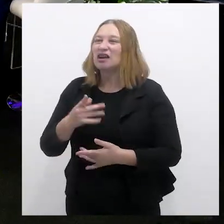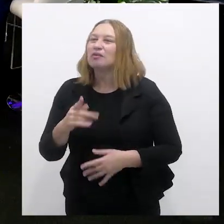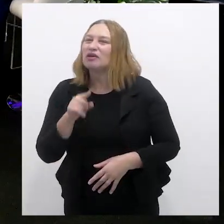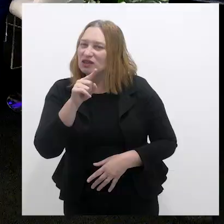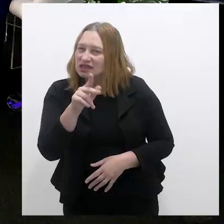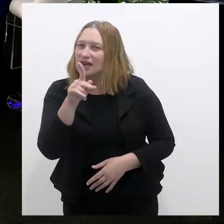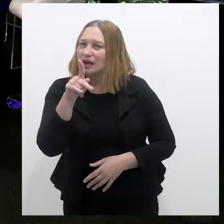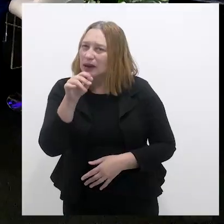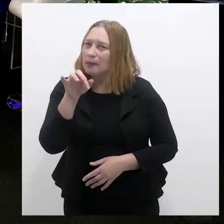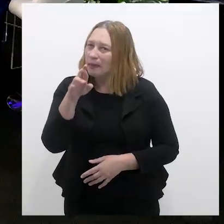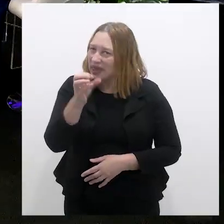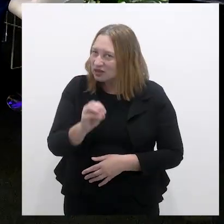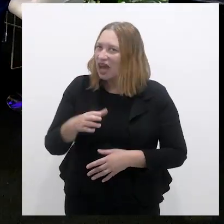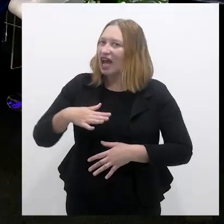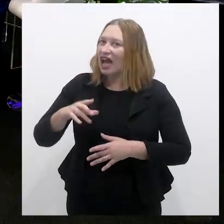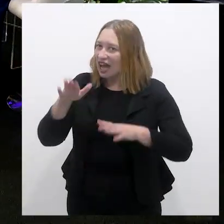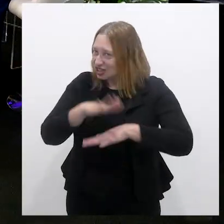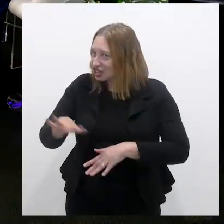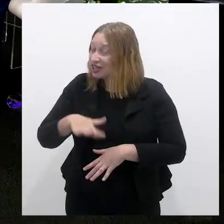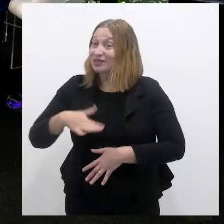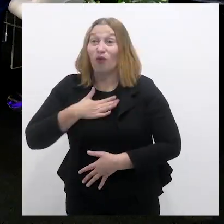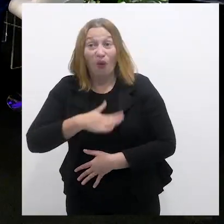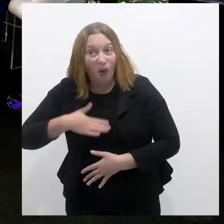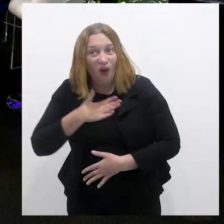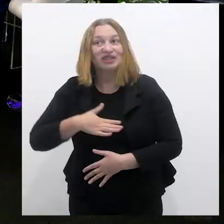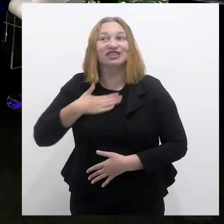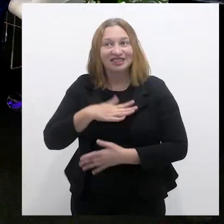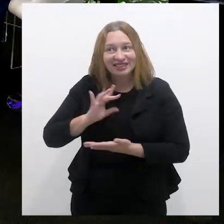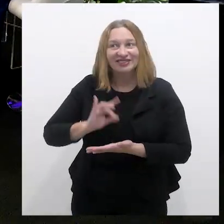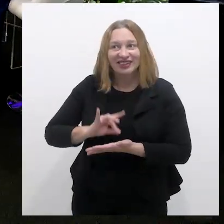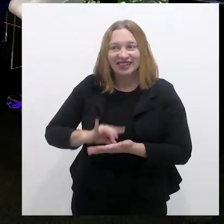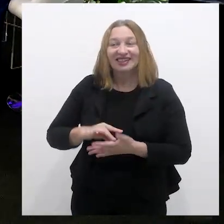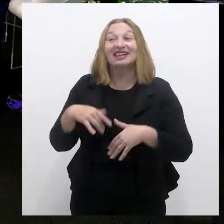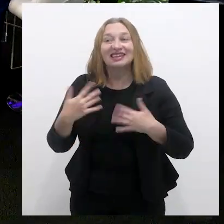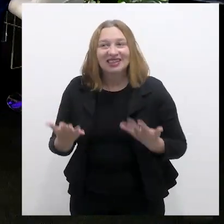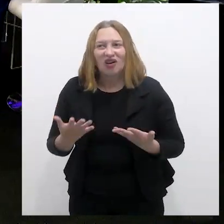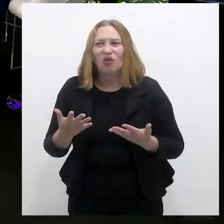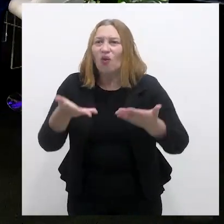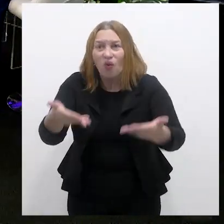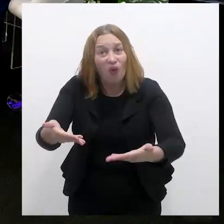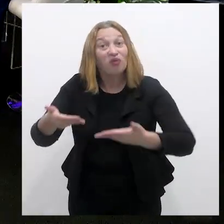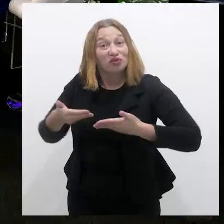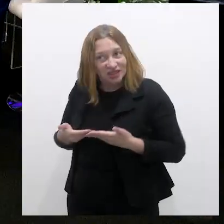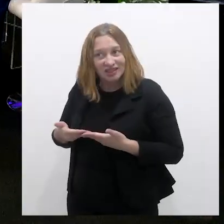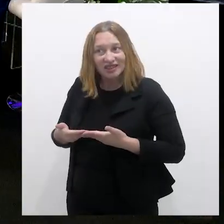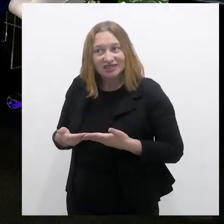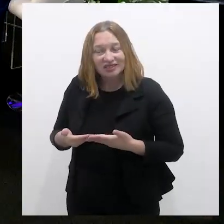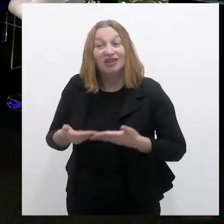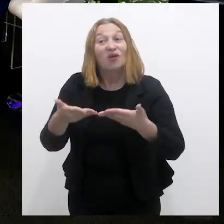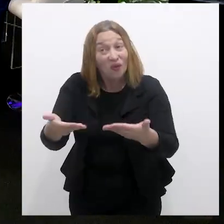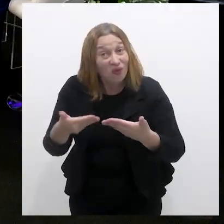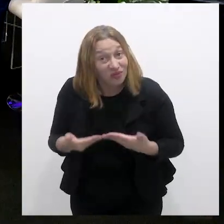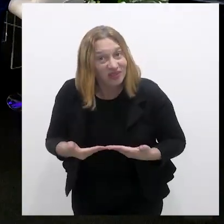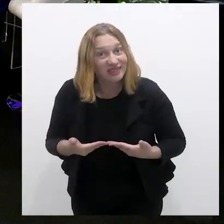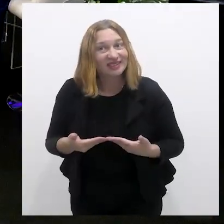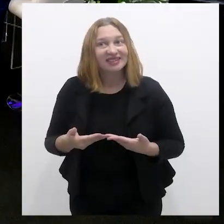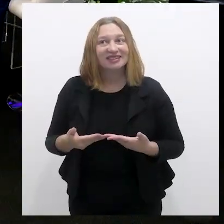É muito verdade. Mas no teu caso, Pedro, as crianças estão gostando muito, né? Porque você já está lá em que edição do projeto. Então,